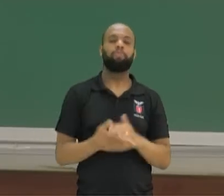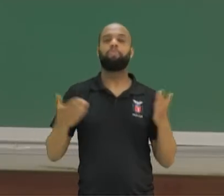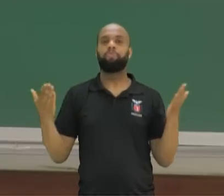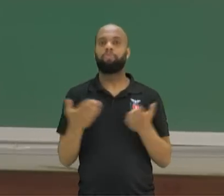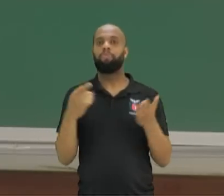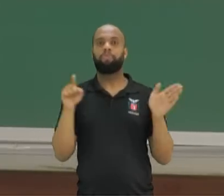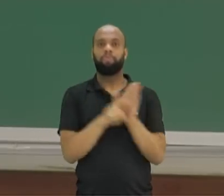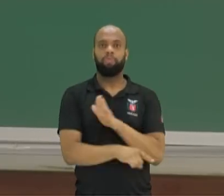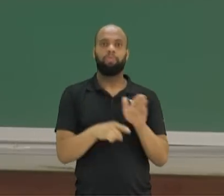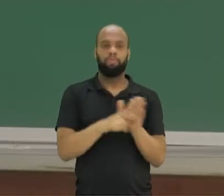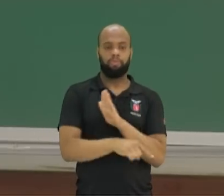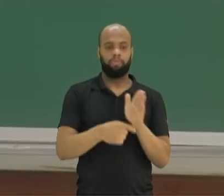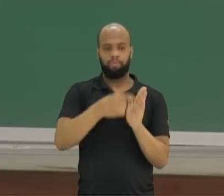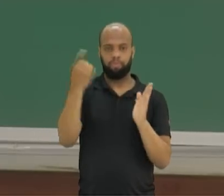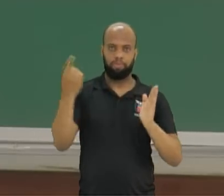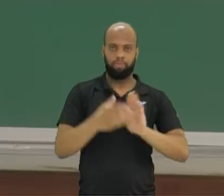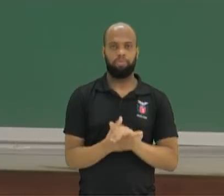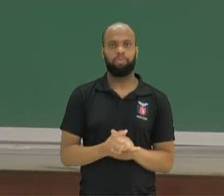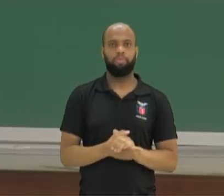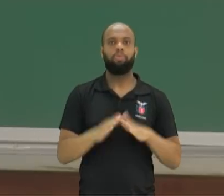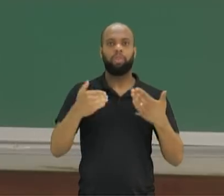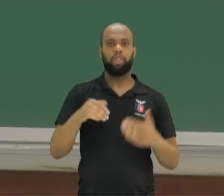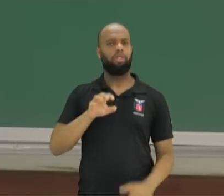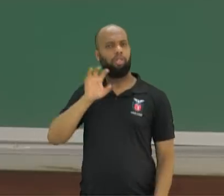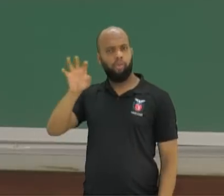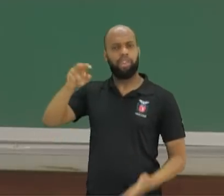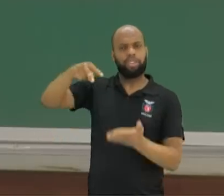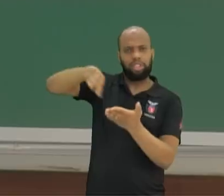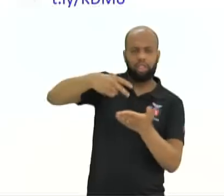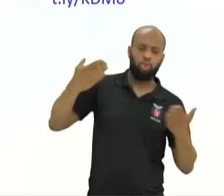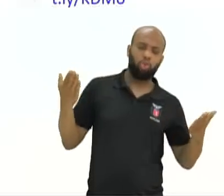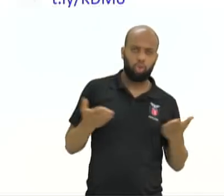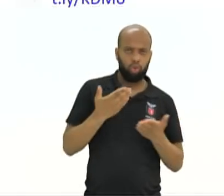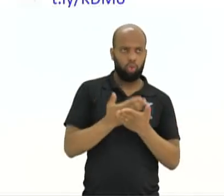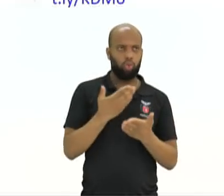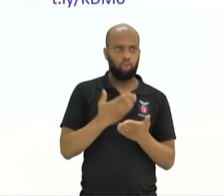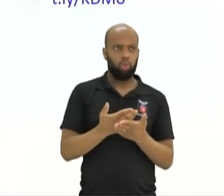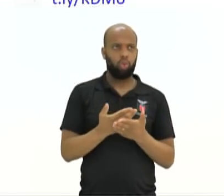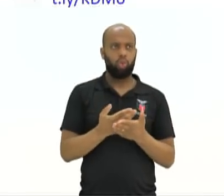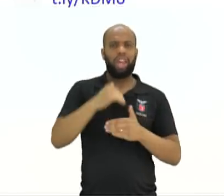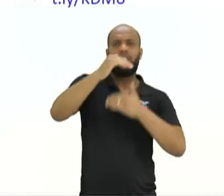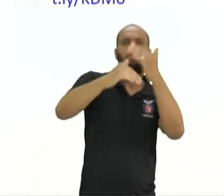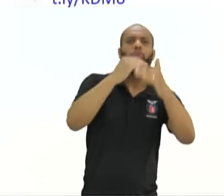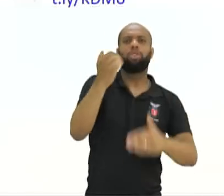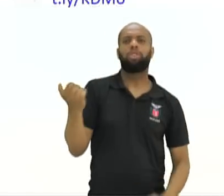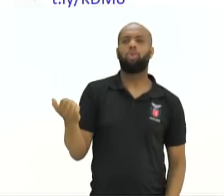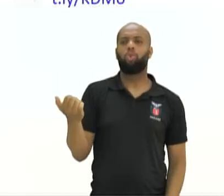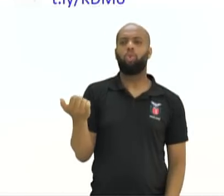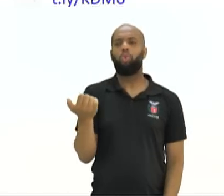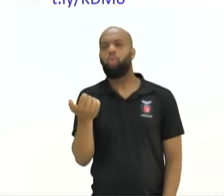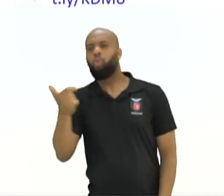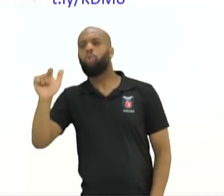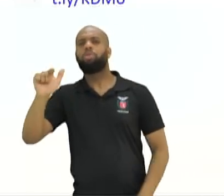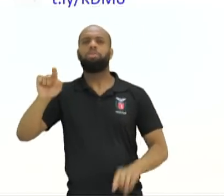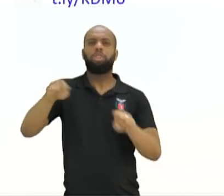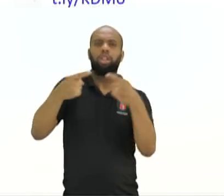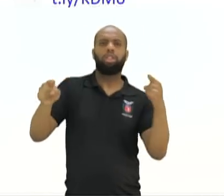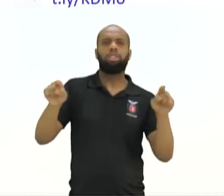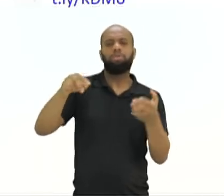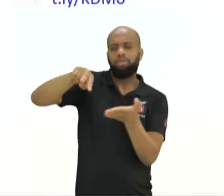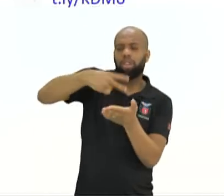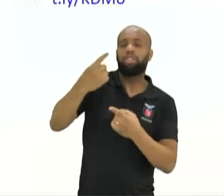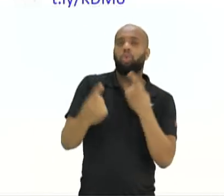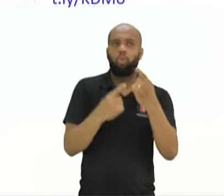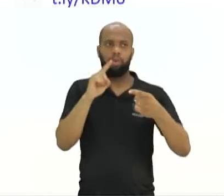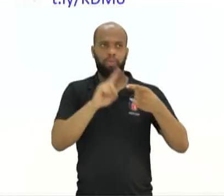Nosso primeiro exercício, então. O popping é a evolução de qual dança? Então, nós temos 4